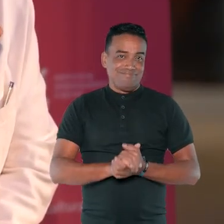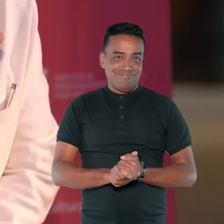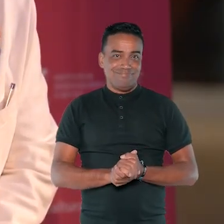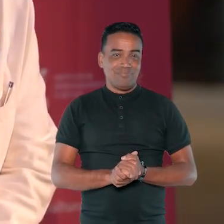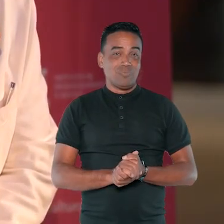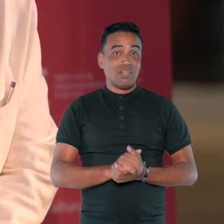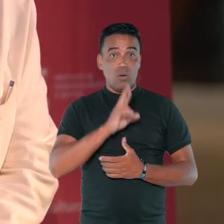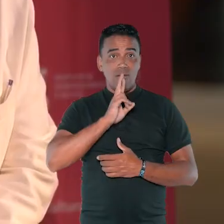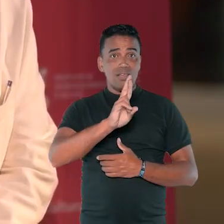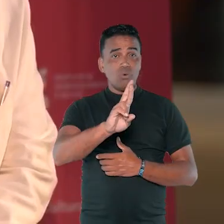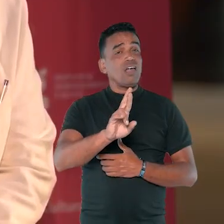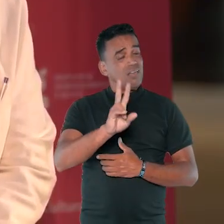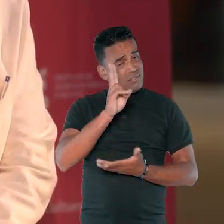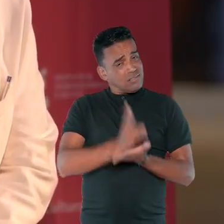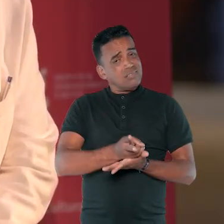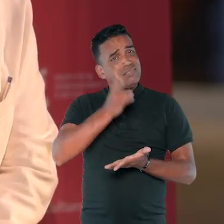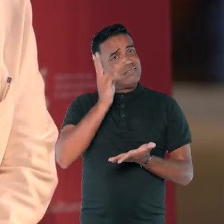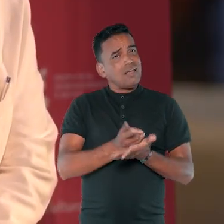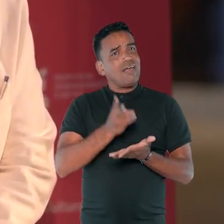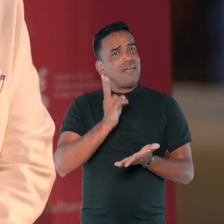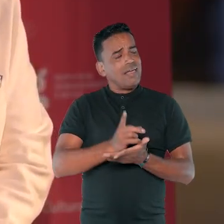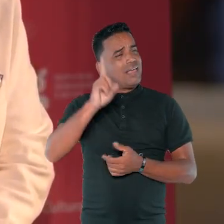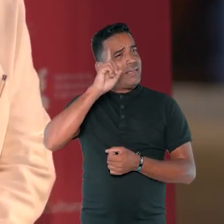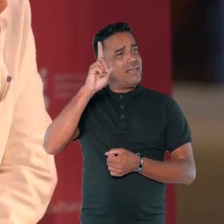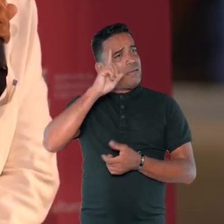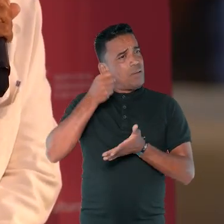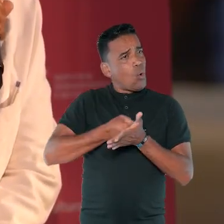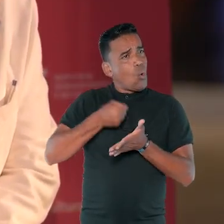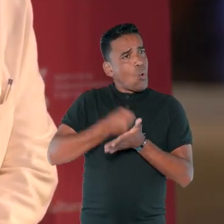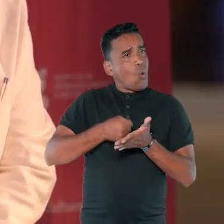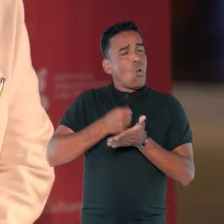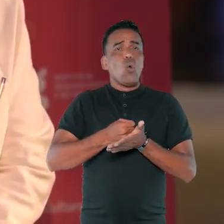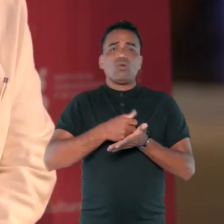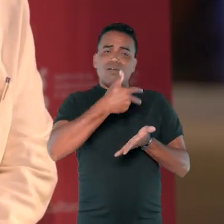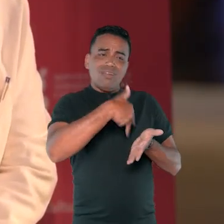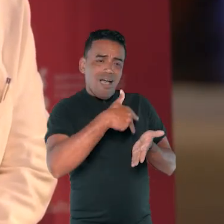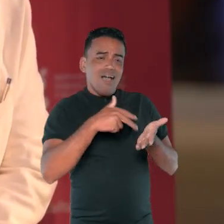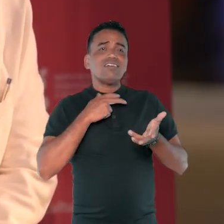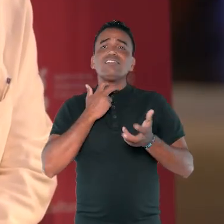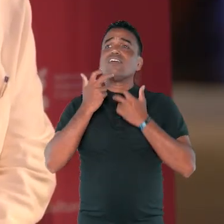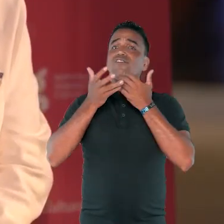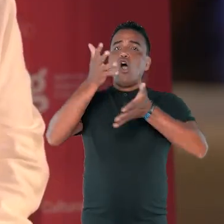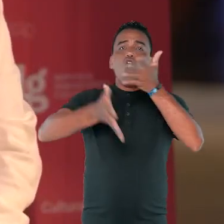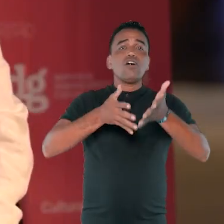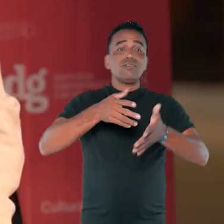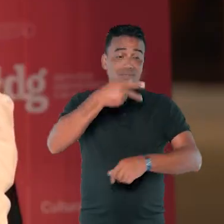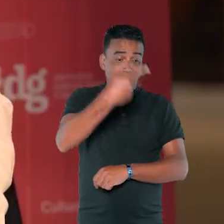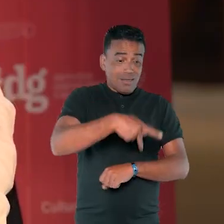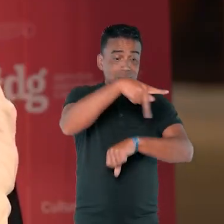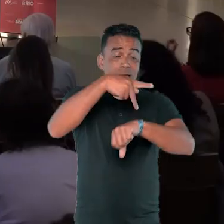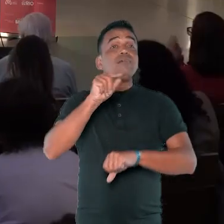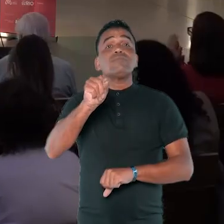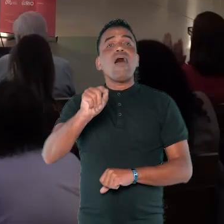e responder sempre, diariamente, com nossa luta, com nossa dança, com nossa voz: que país é este?